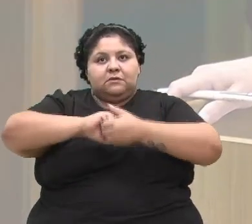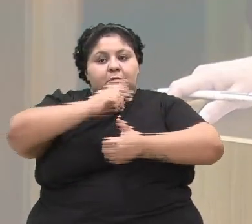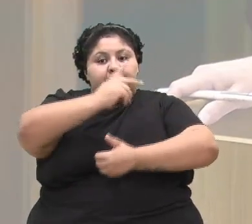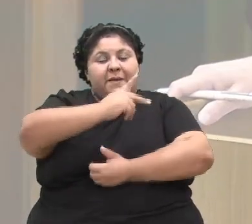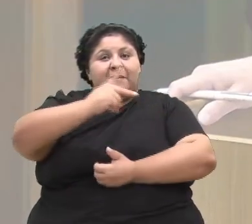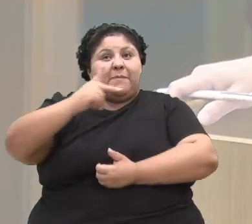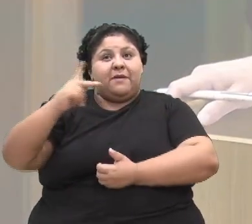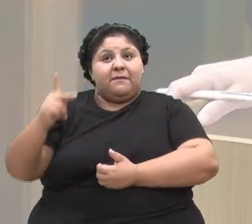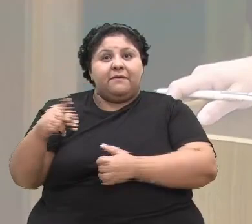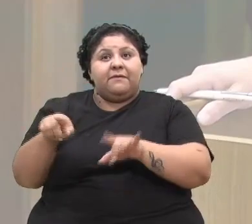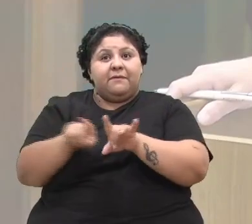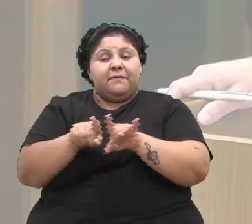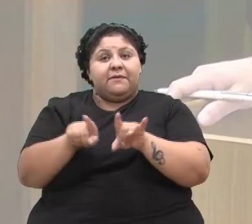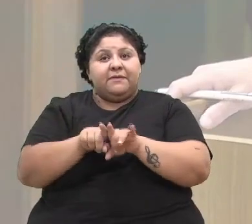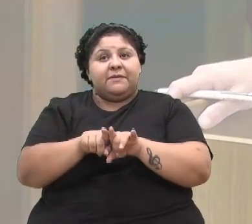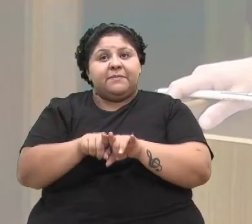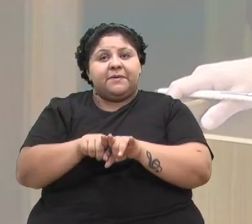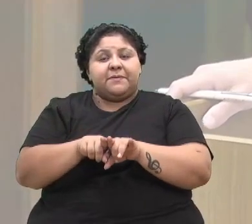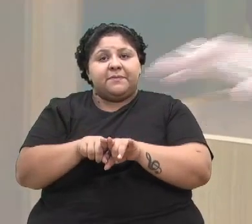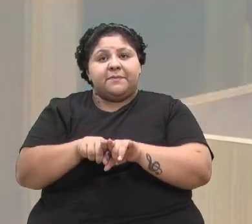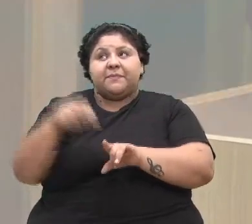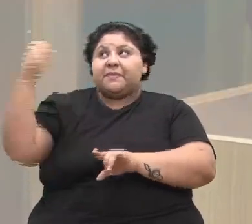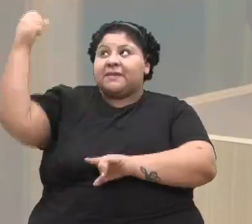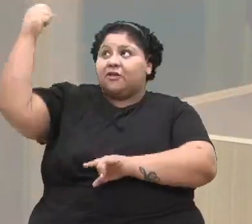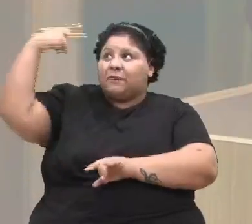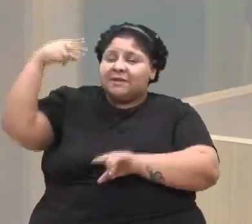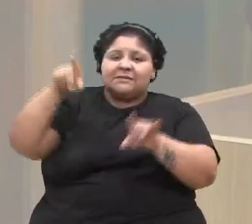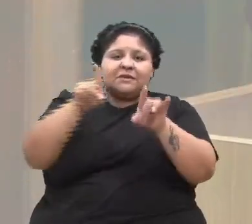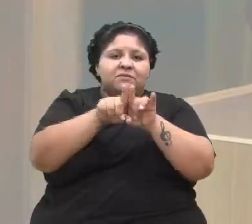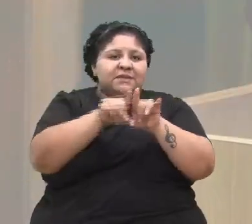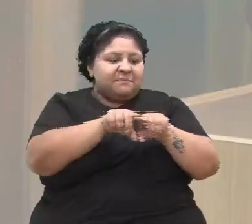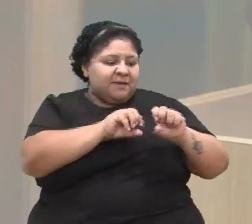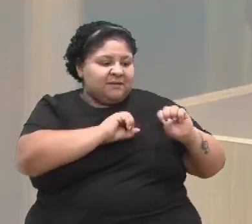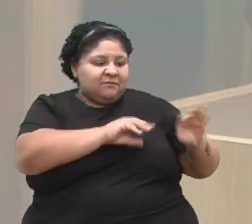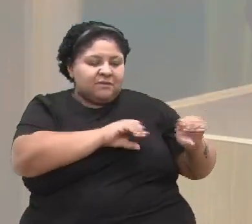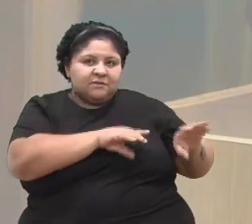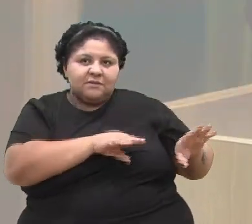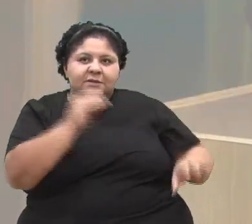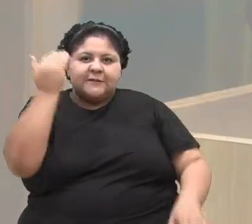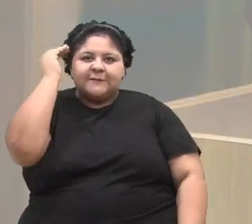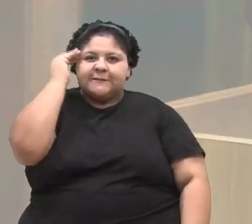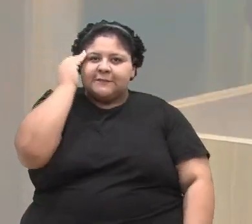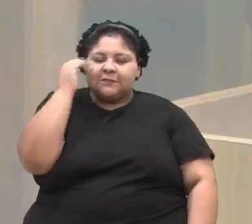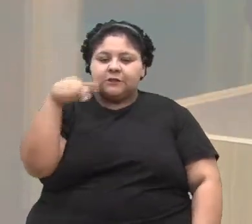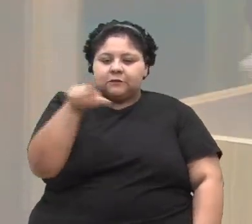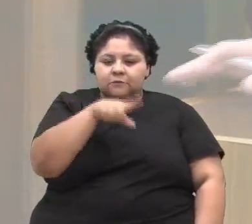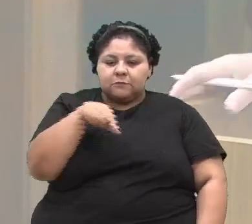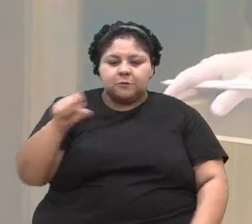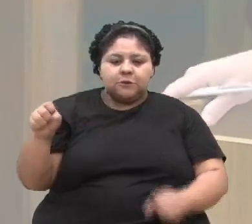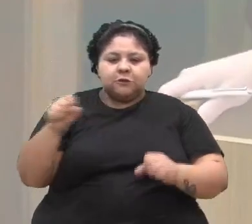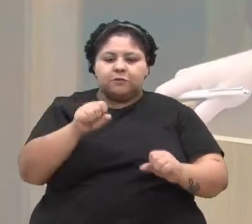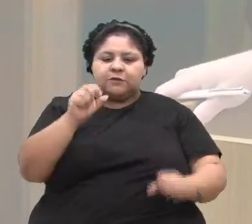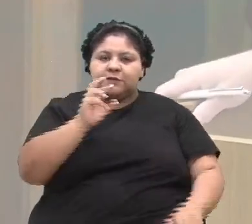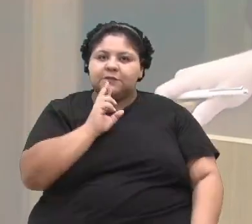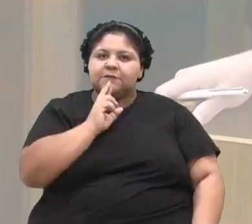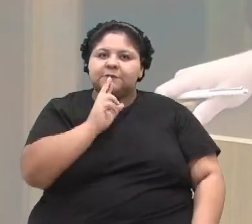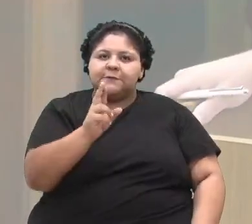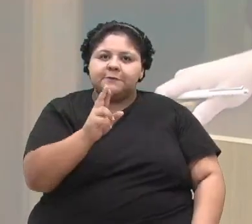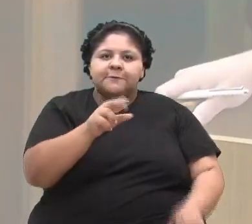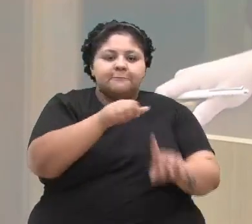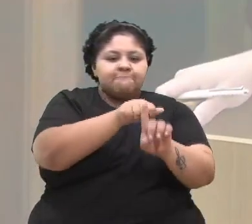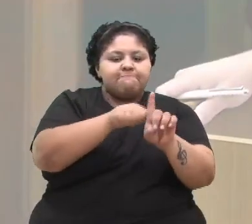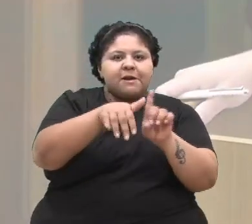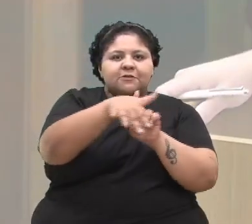iluminação, como também da educação infantil, entendendo que para que a gente possa dar uma resposta para a